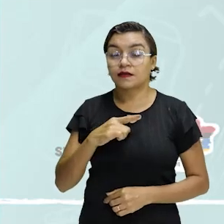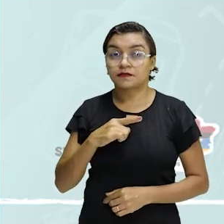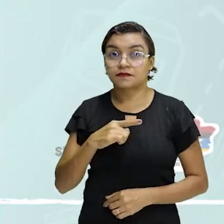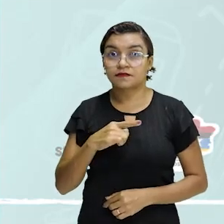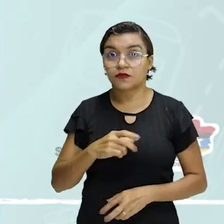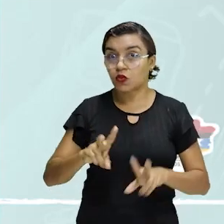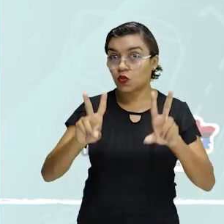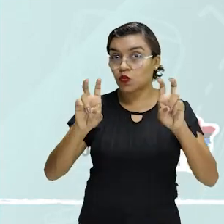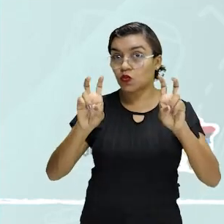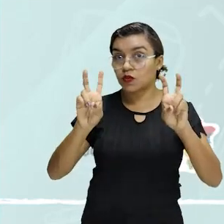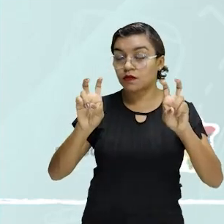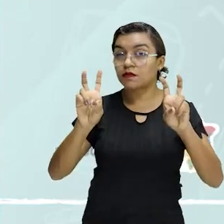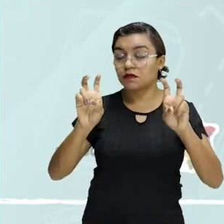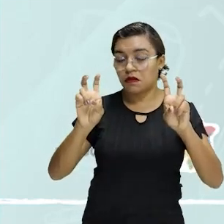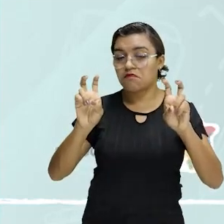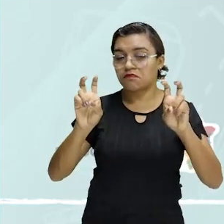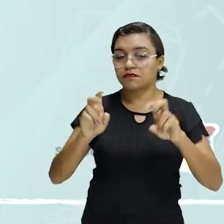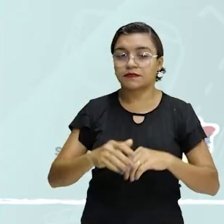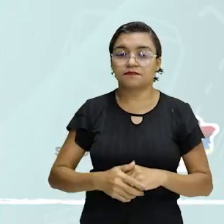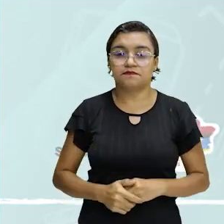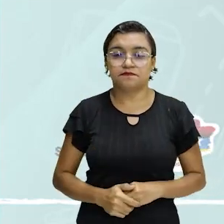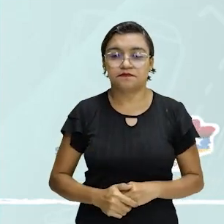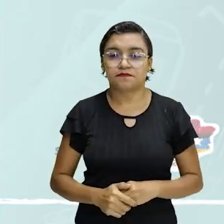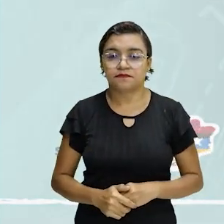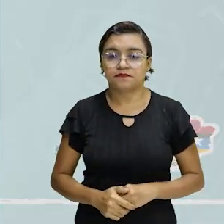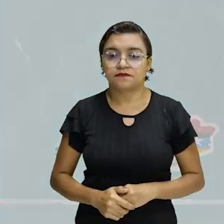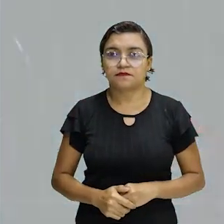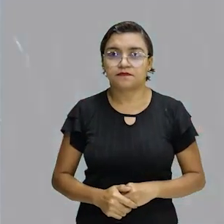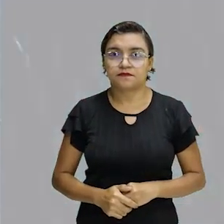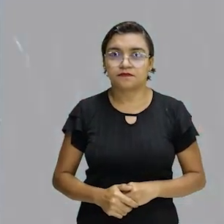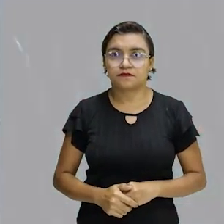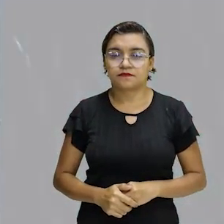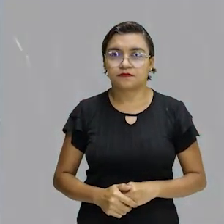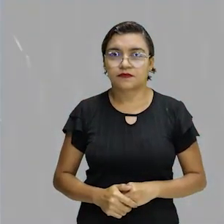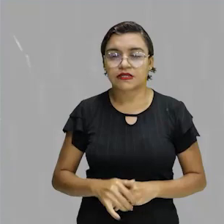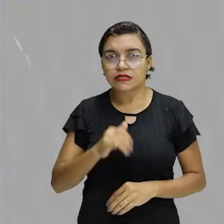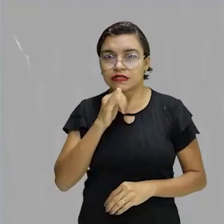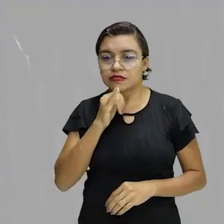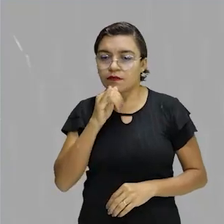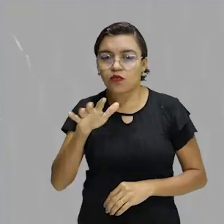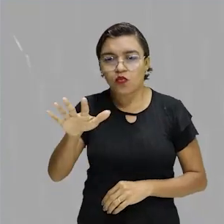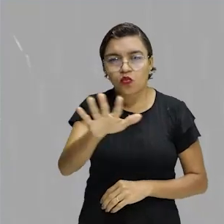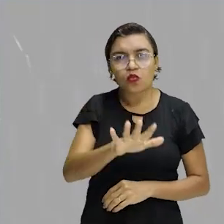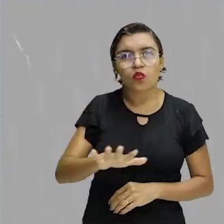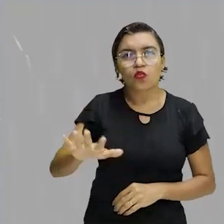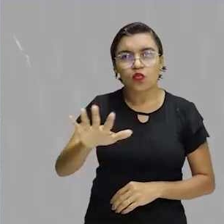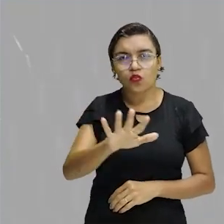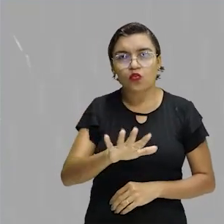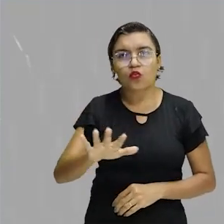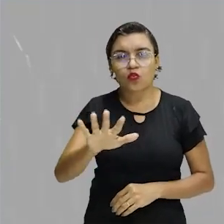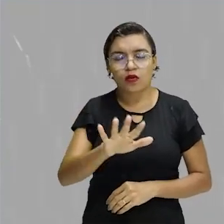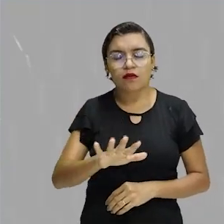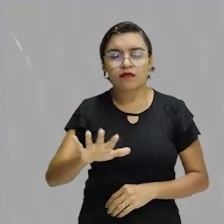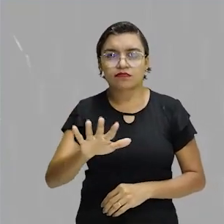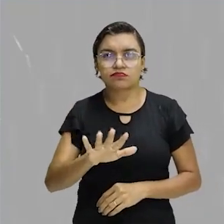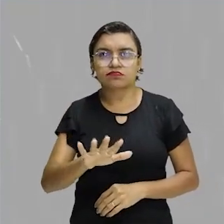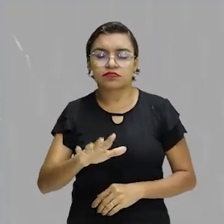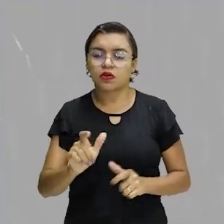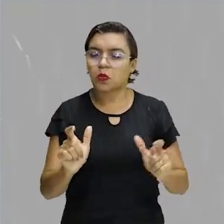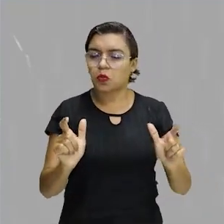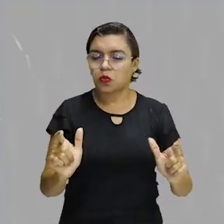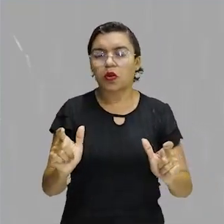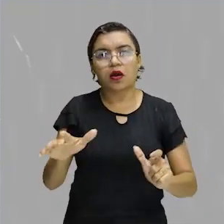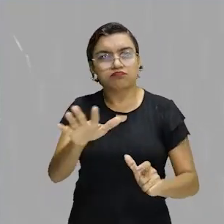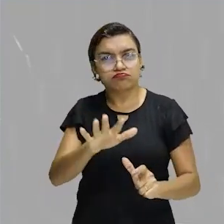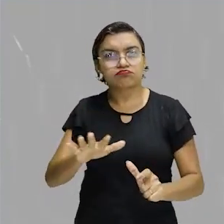tema, que é o assunto que vai ser discutido. Setting é o cenário. O cenário envolve tanto a questão da ambientação,